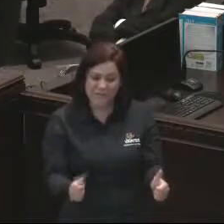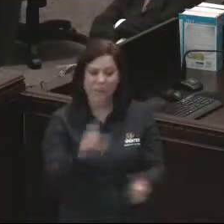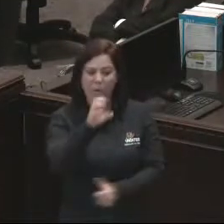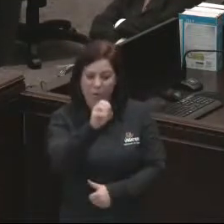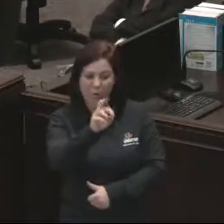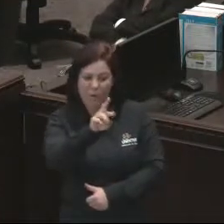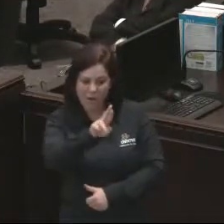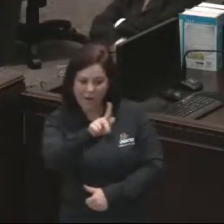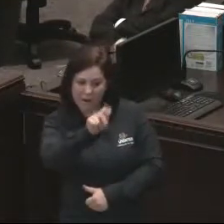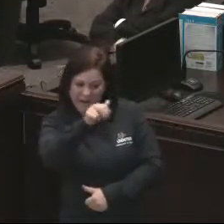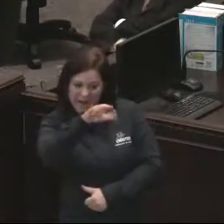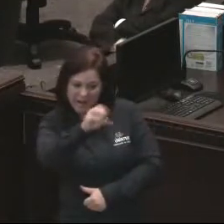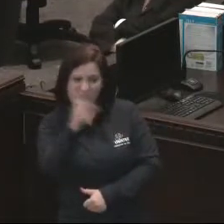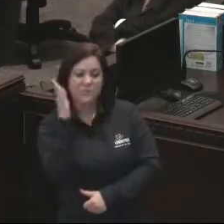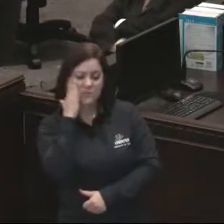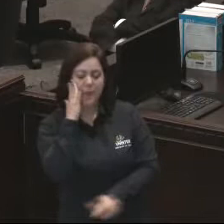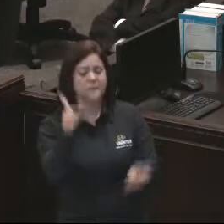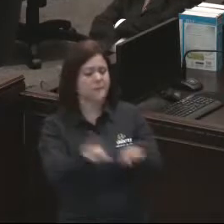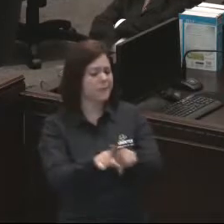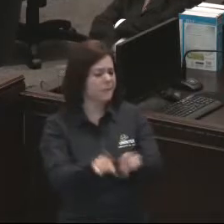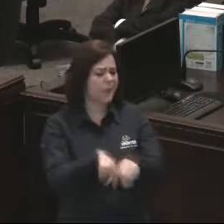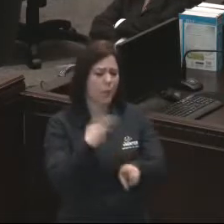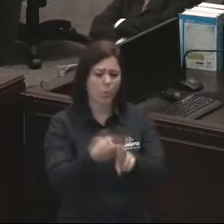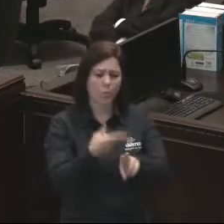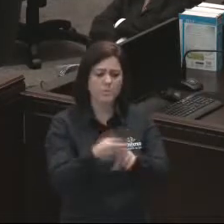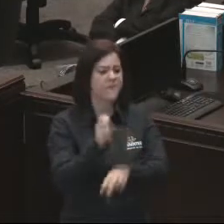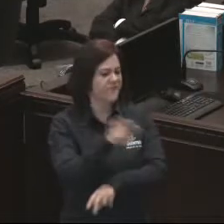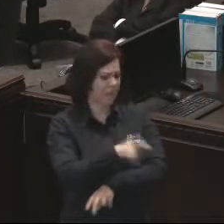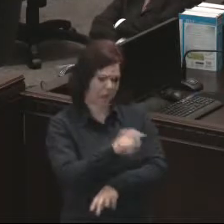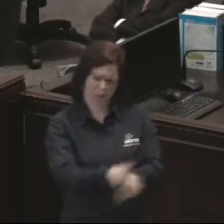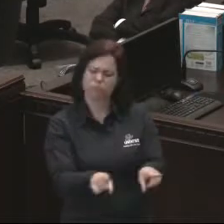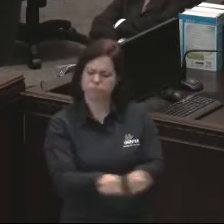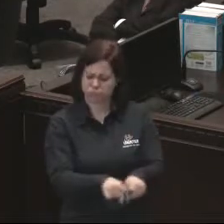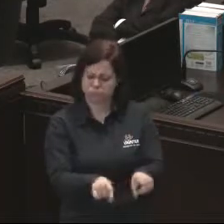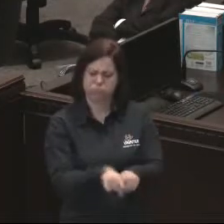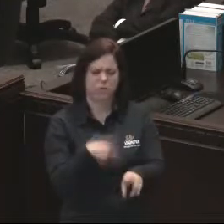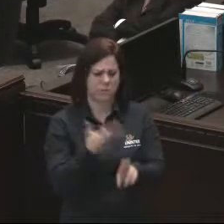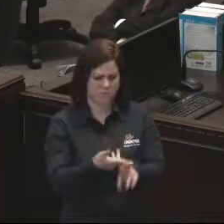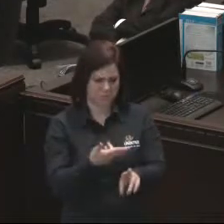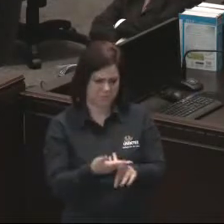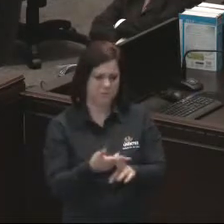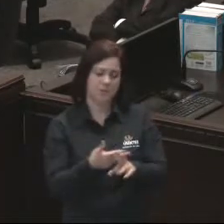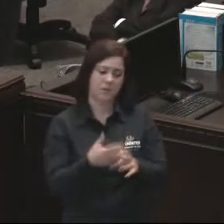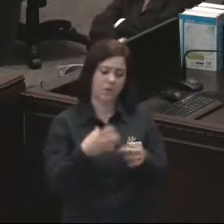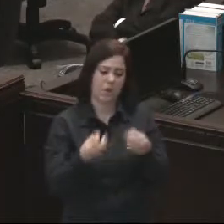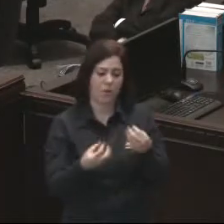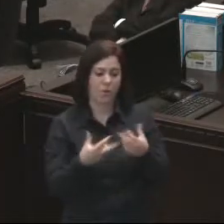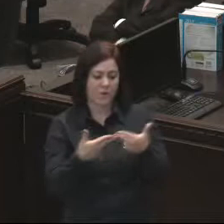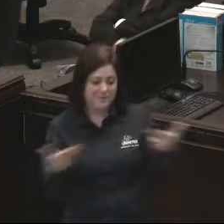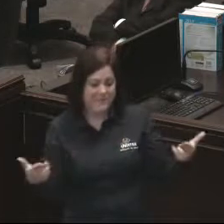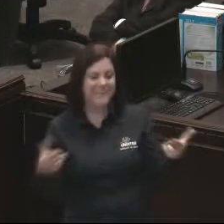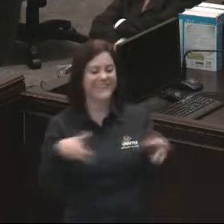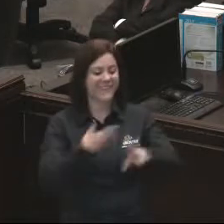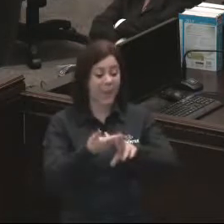orgânica, né? A gente sabe que o orgânico também usa alguns produtos químicos, né, que são permitidos, como sulfato de cobre,